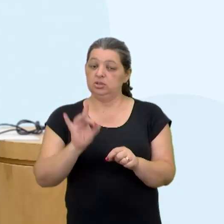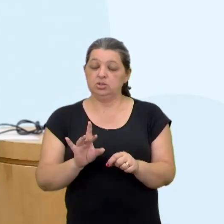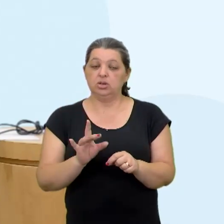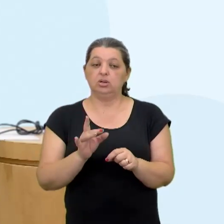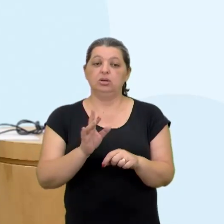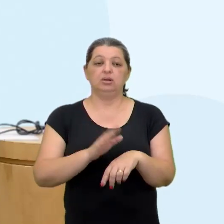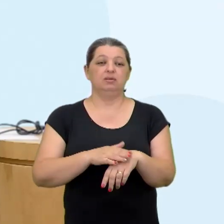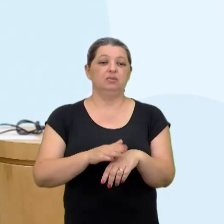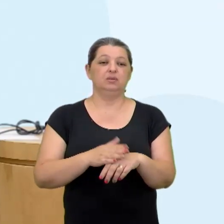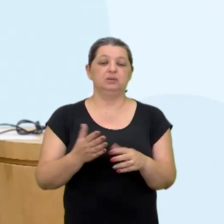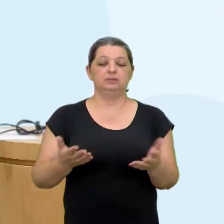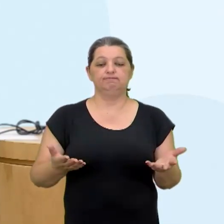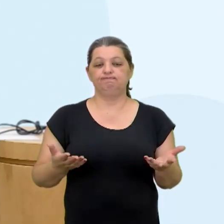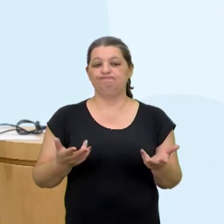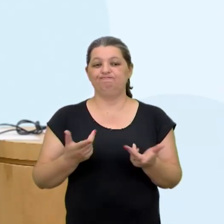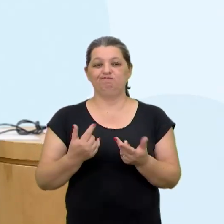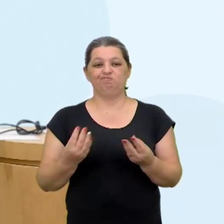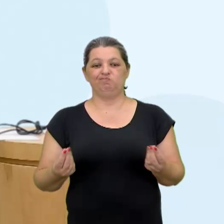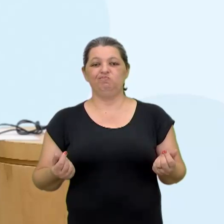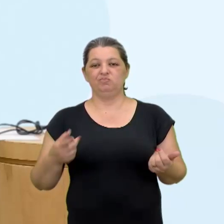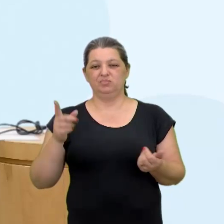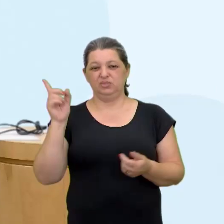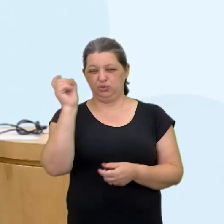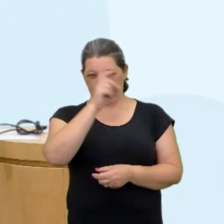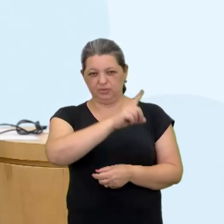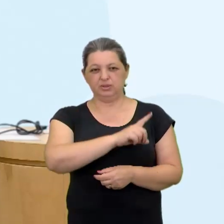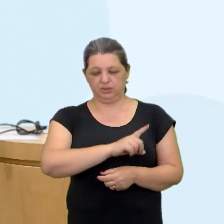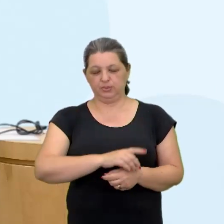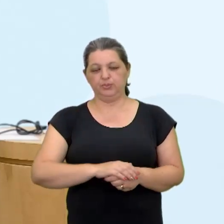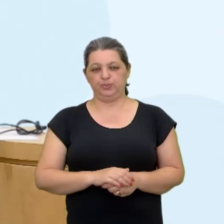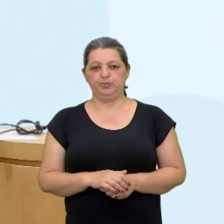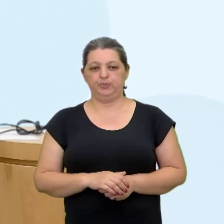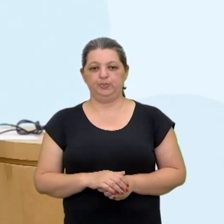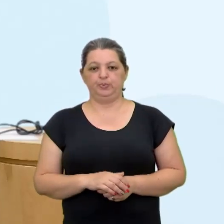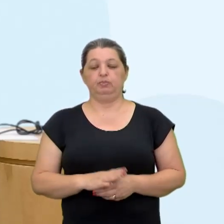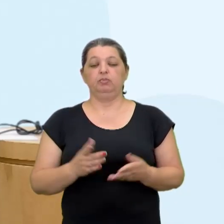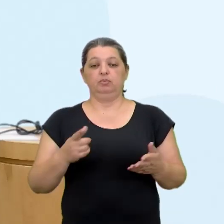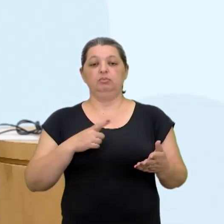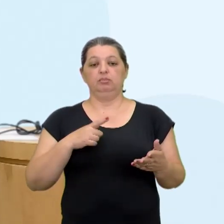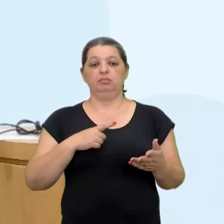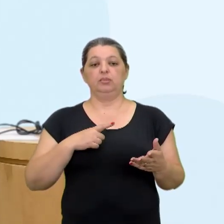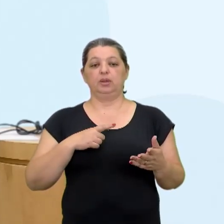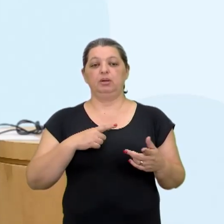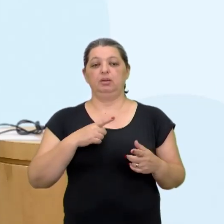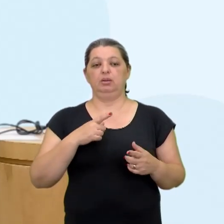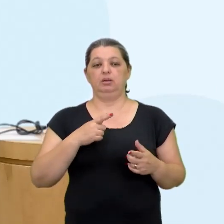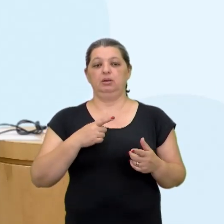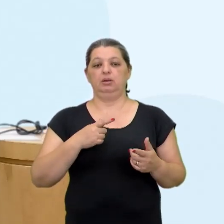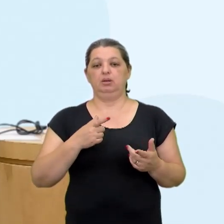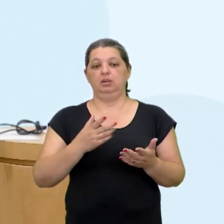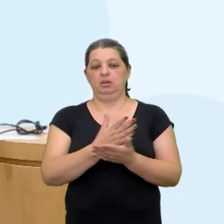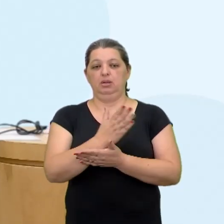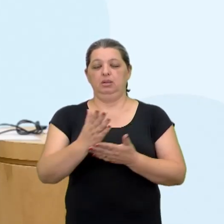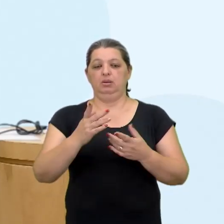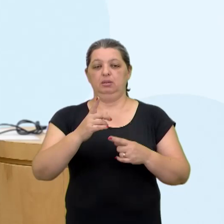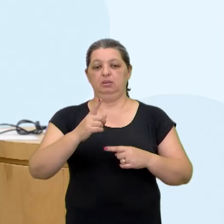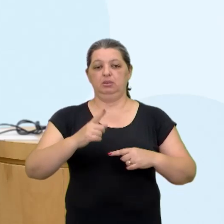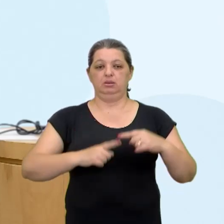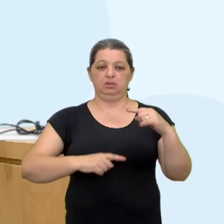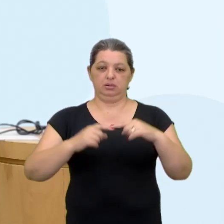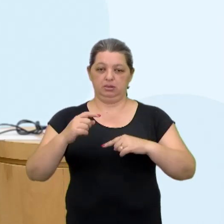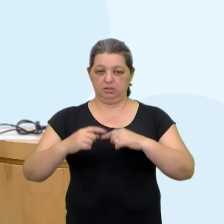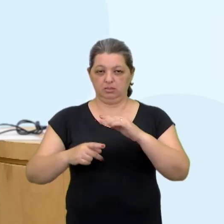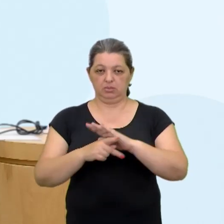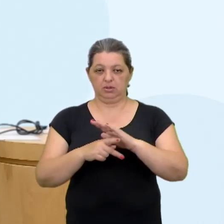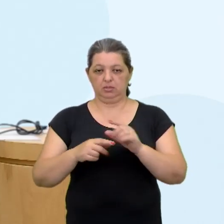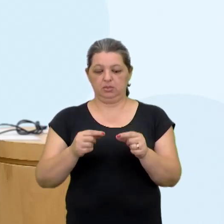muito difícil, tá? Aqui a gente tem alguns elementos básicos do Arduino, tá? A gente